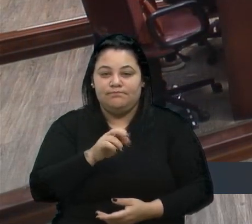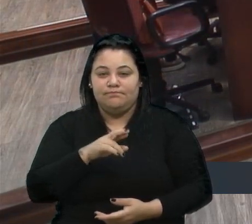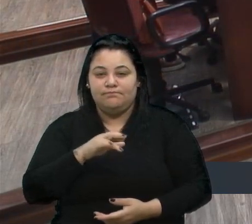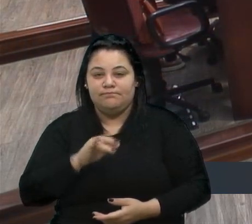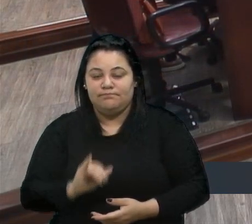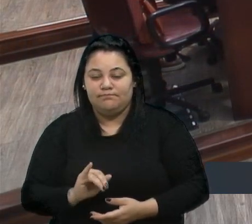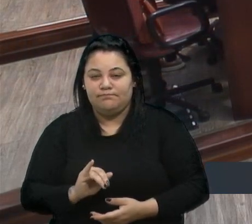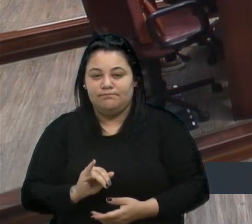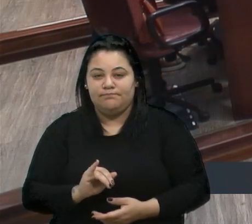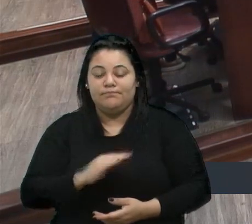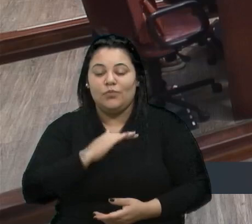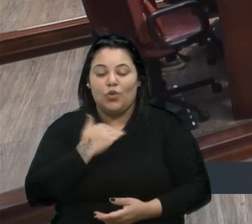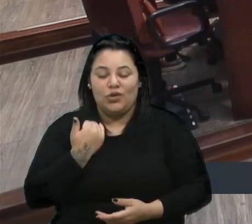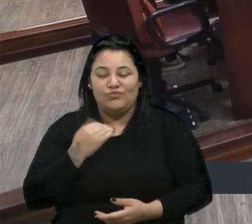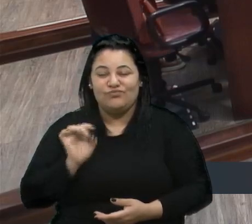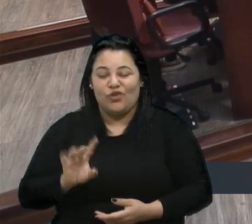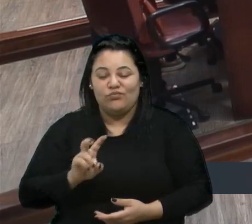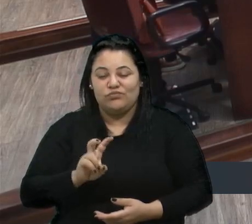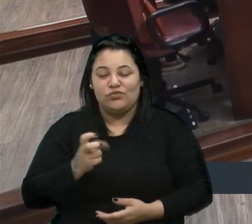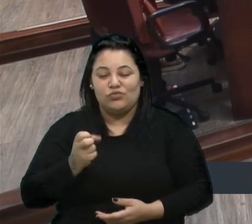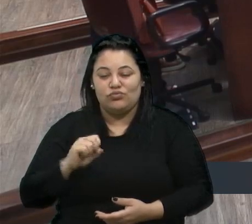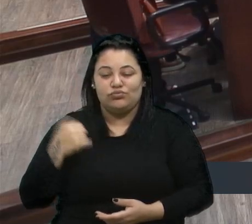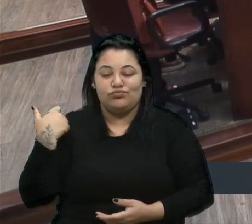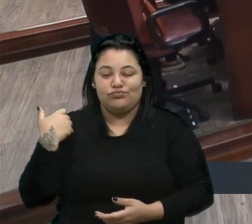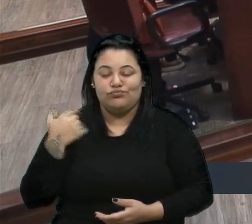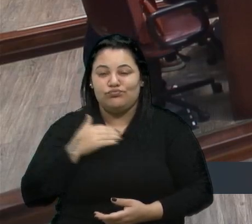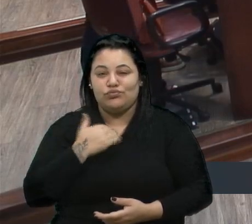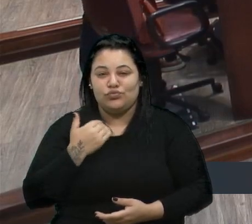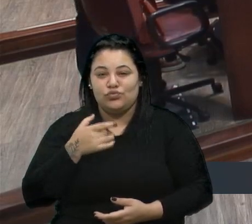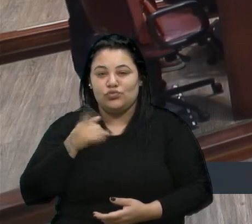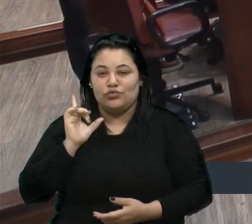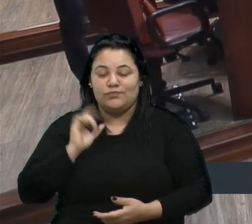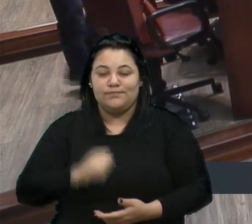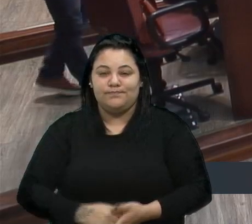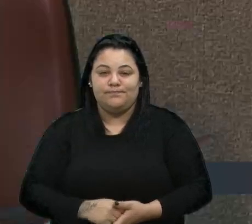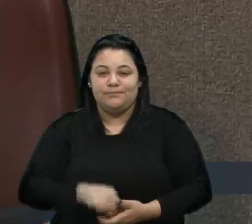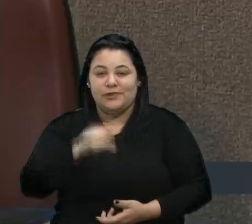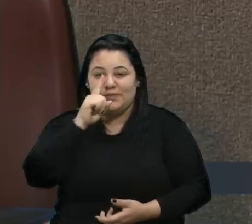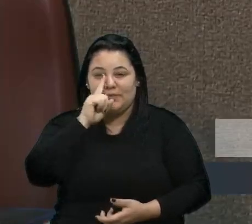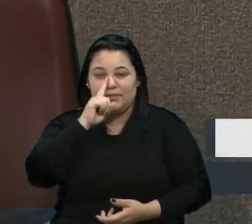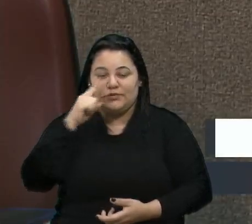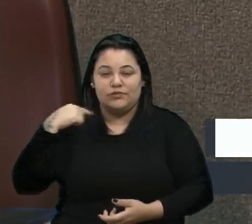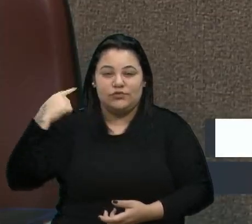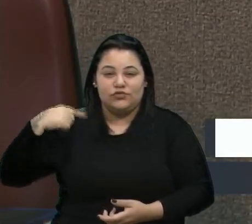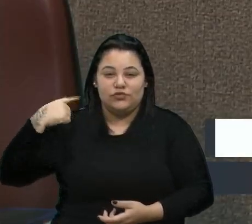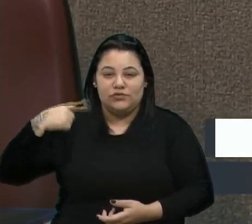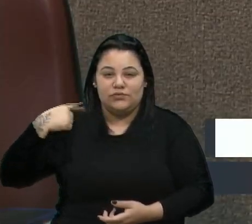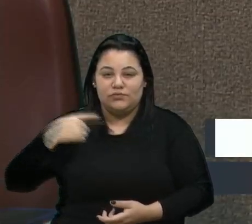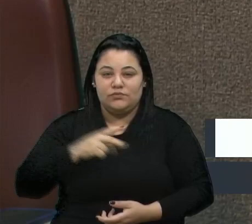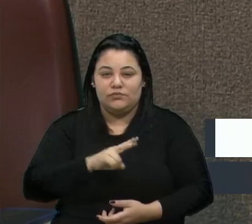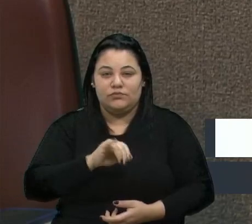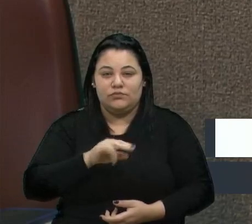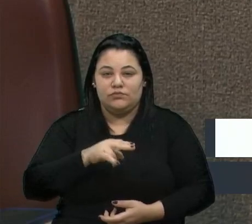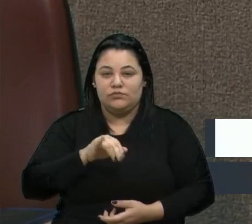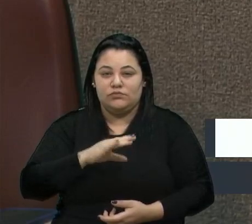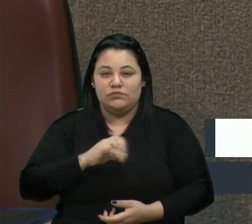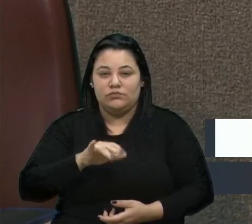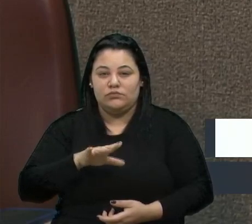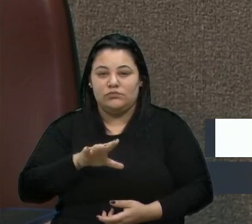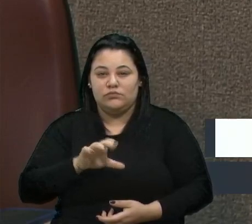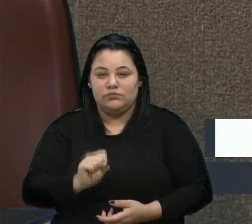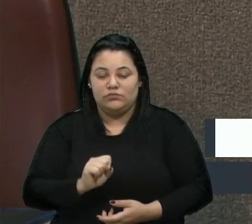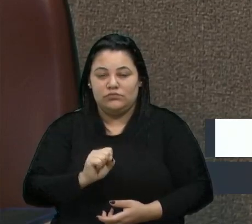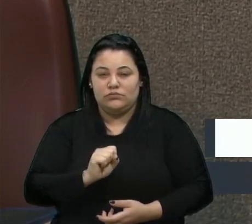Faleceu com apenas 58 anos, faleceu ontem. Ela é mãe do advogado Vinícius Reis, que é casado